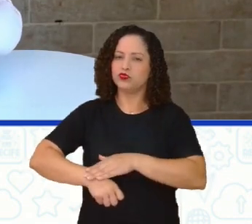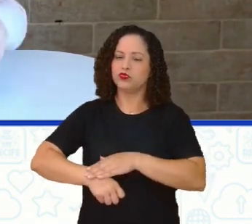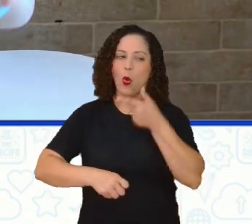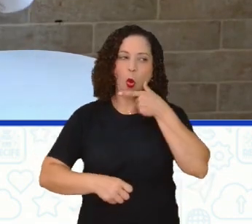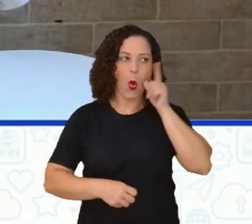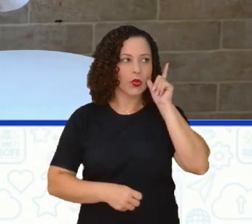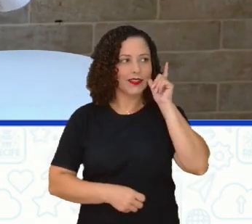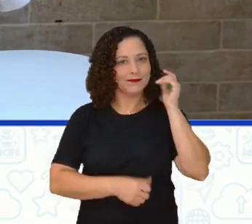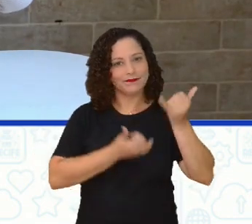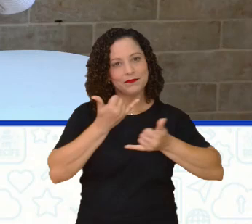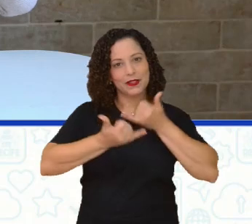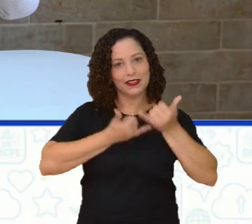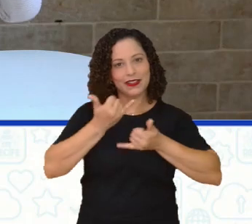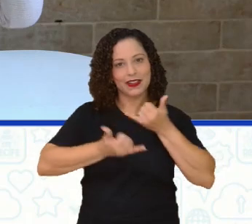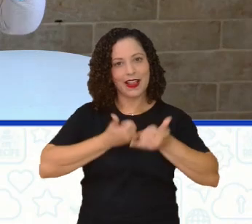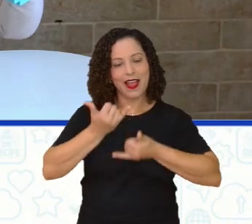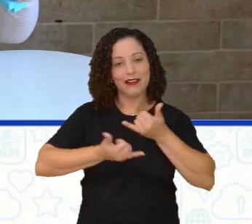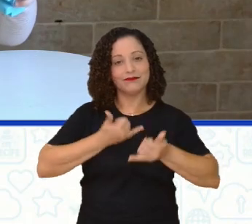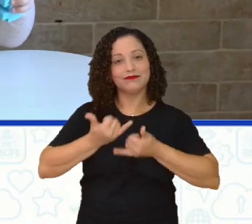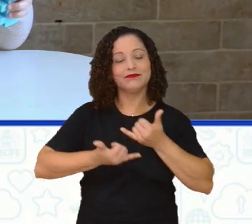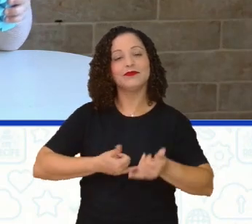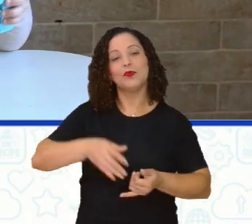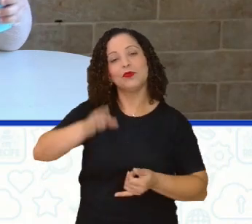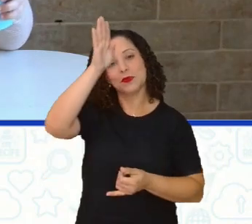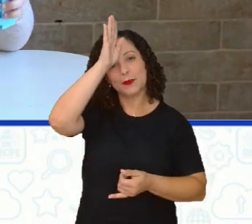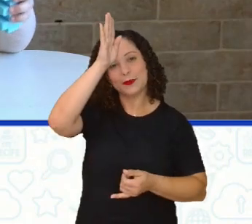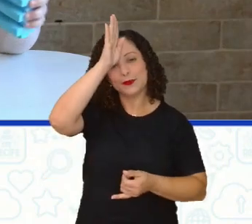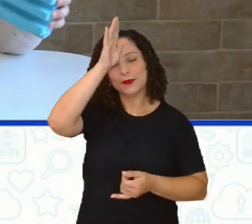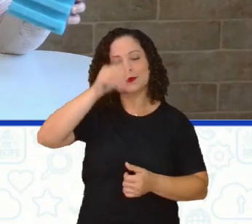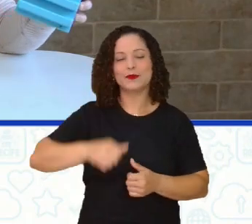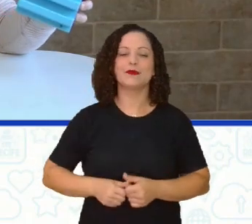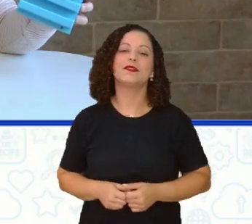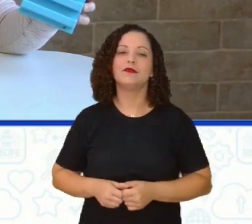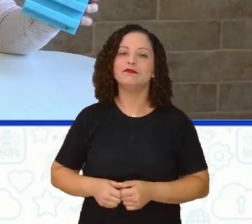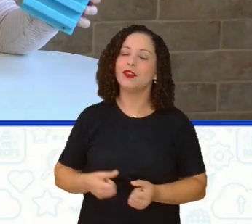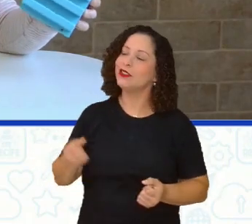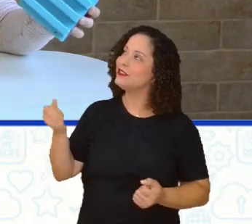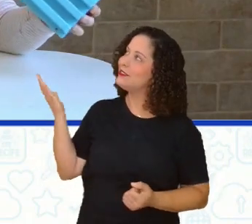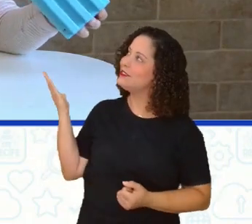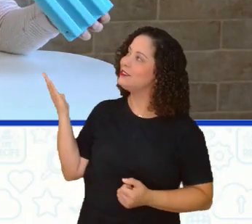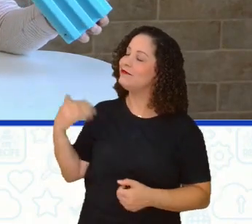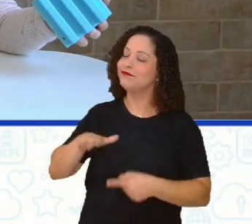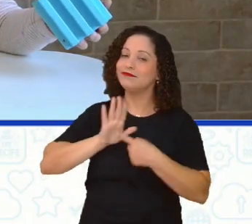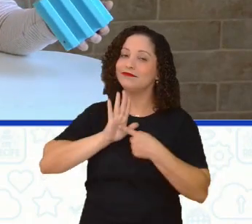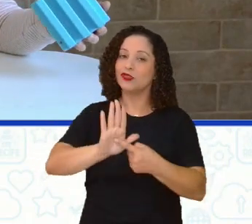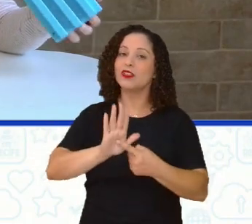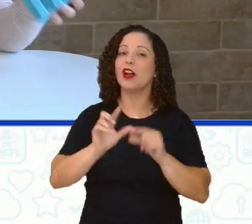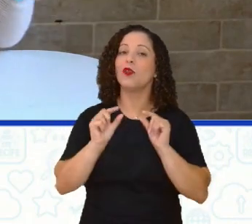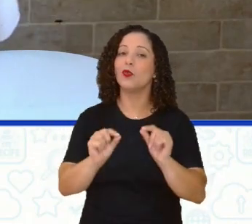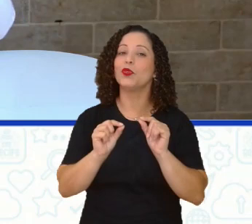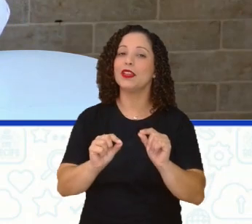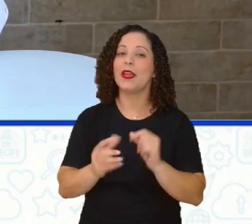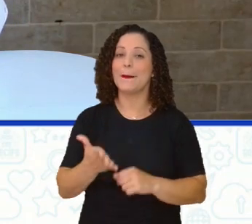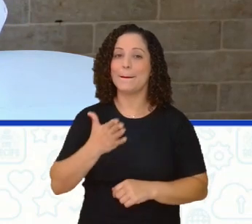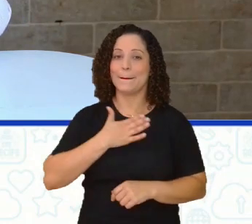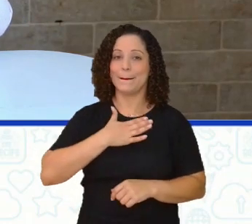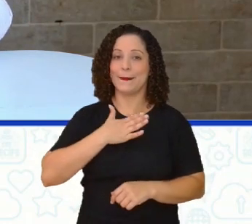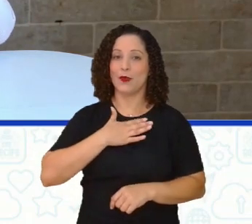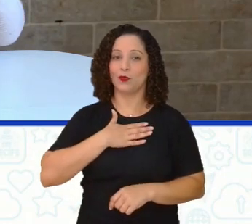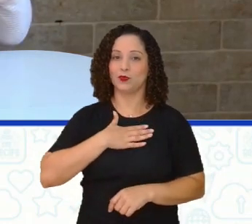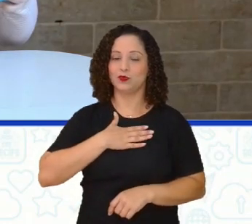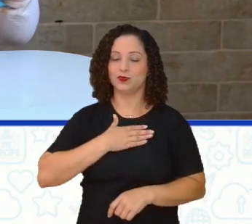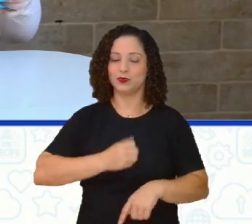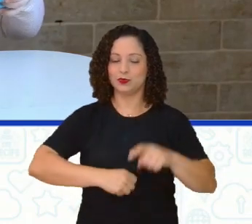Ontem brinquei com minha sobrinha, não é? Então, estamos aí expressando, dizendo, não é? Na minha colocação, quando eu